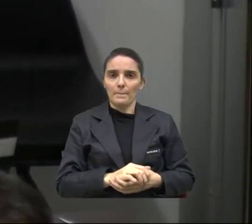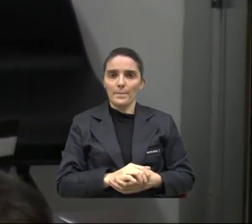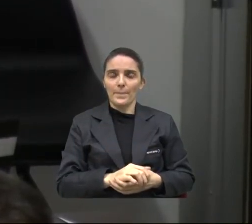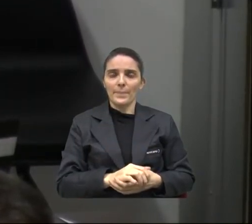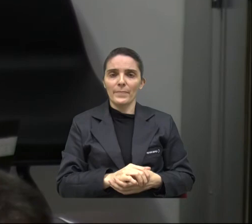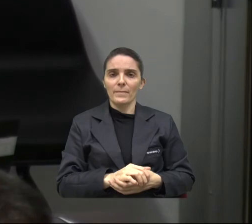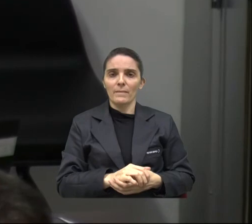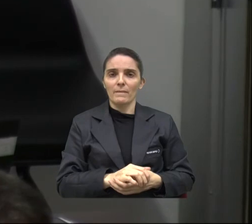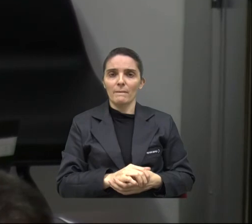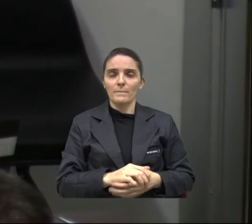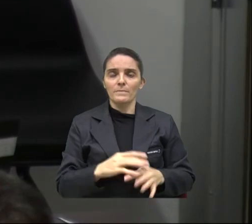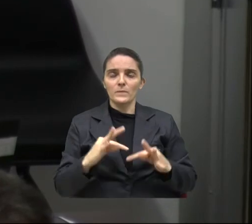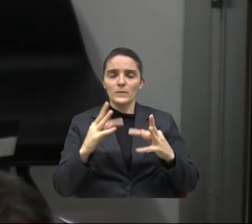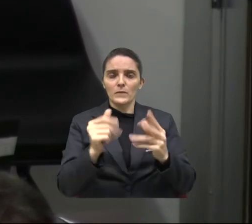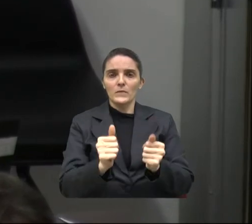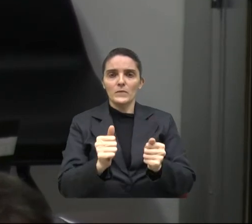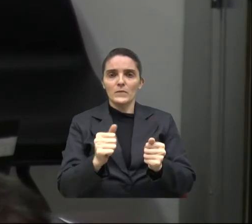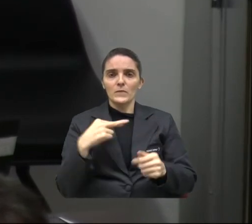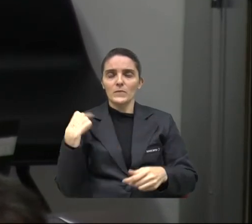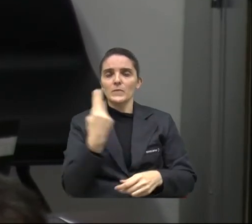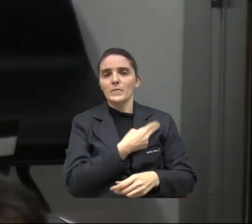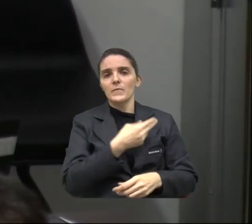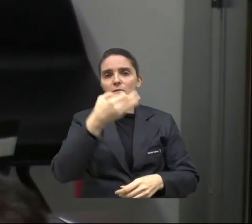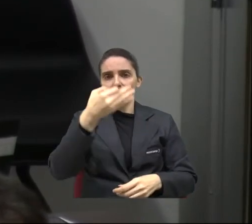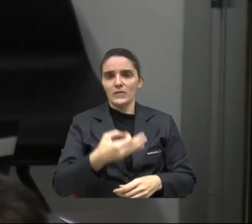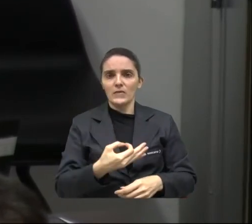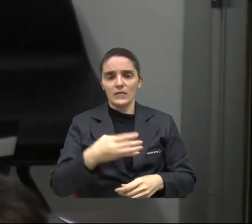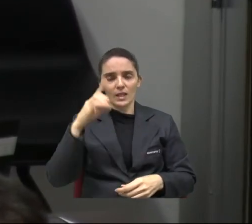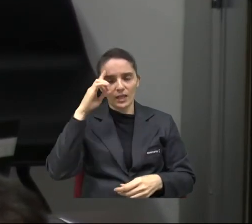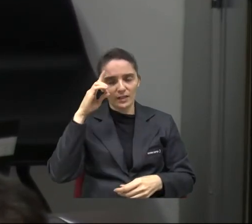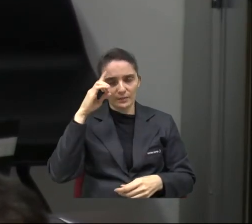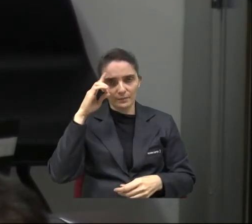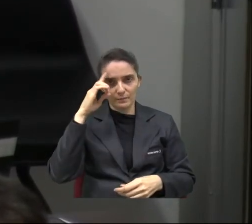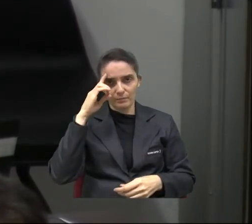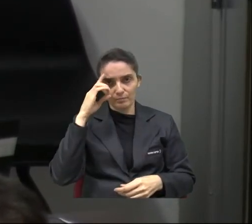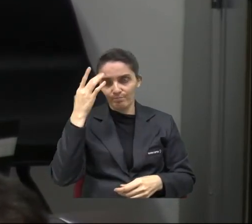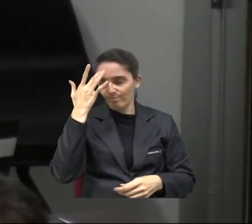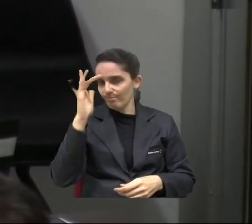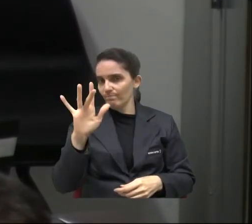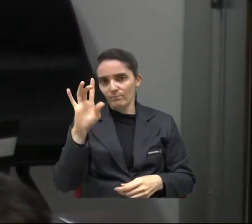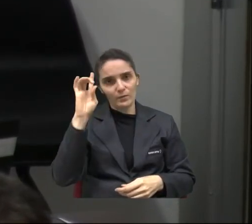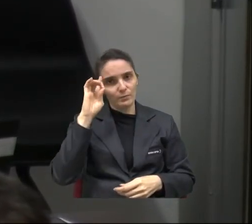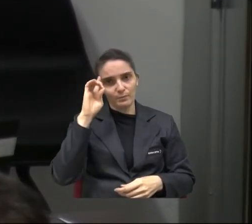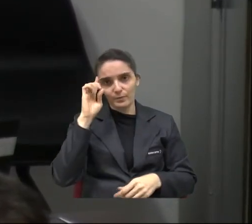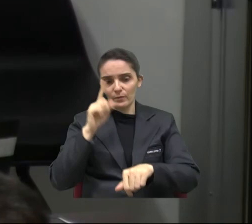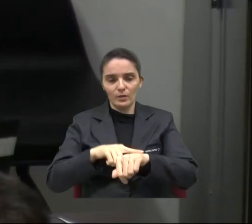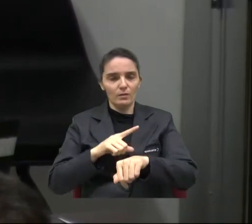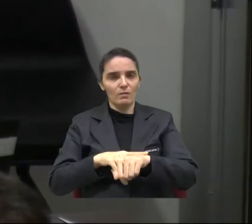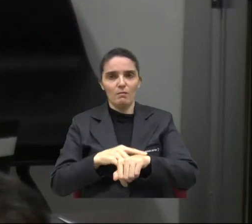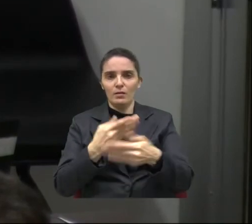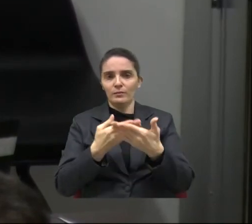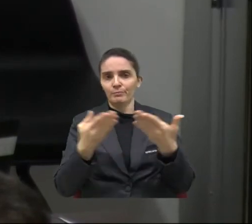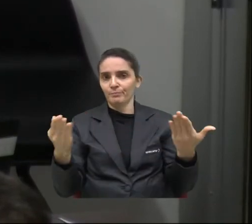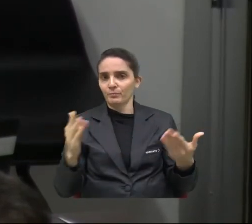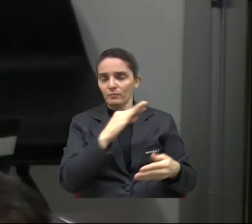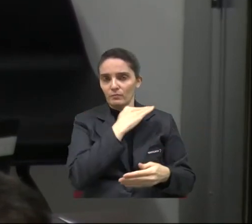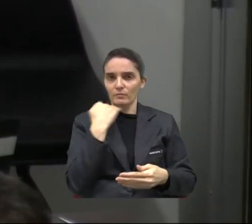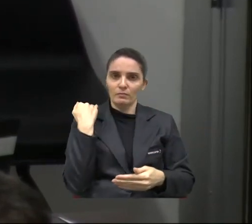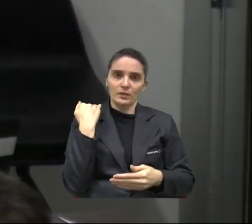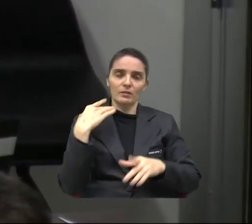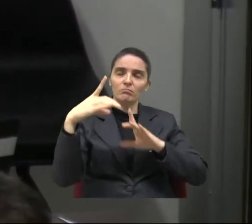estejamos nós prontos, a cada dia, porque não sabemos nem o dia nem a hora que nós vamos nos encontrar com o nosso